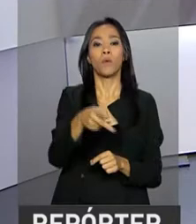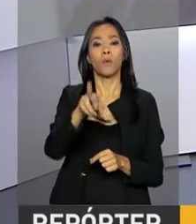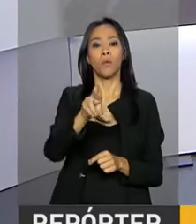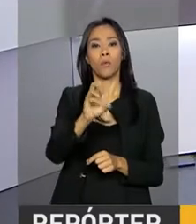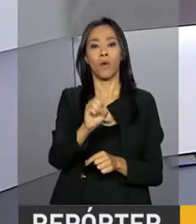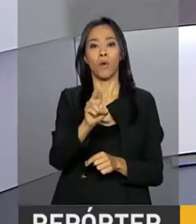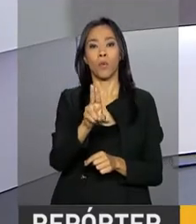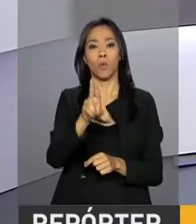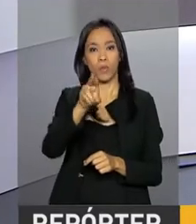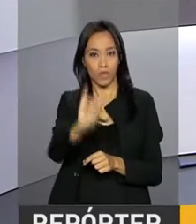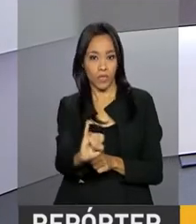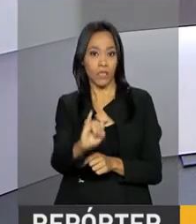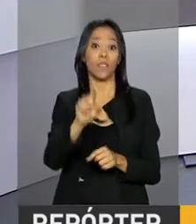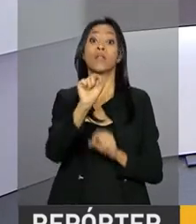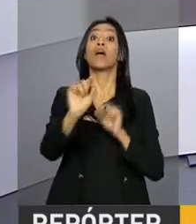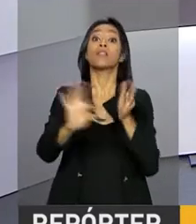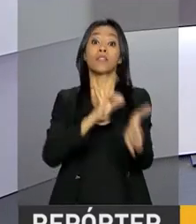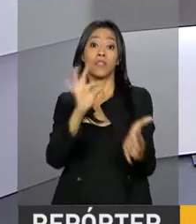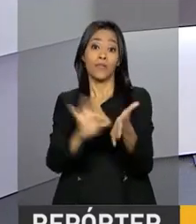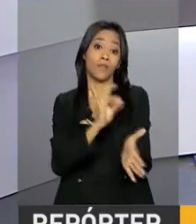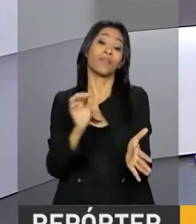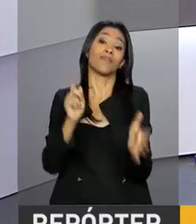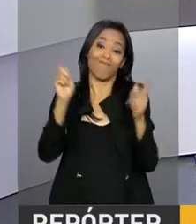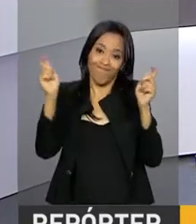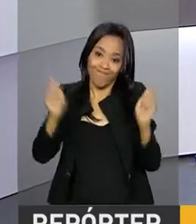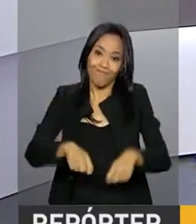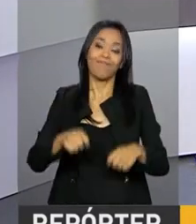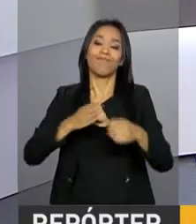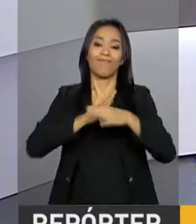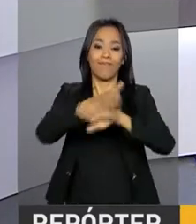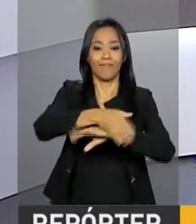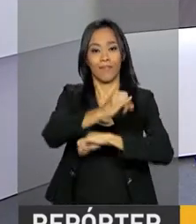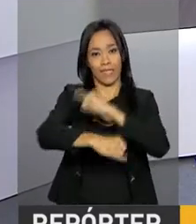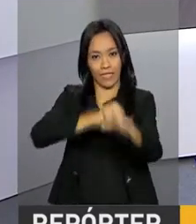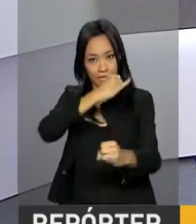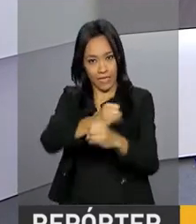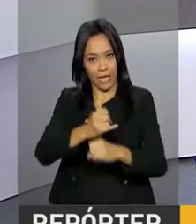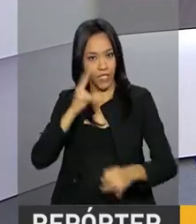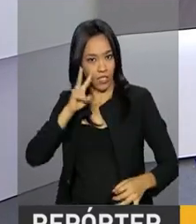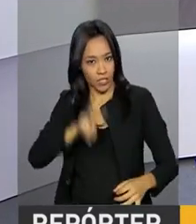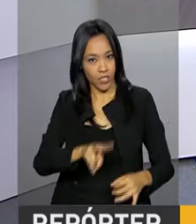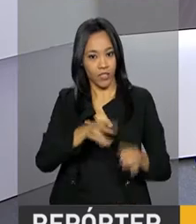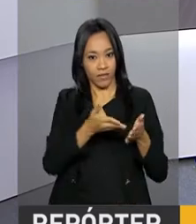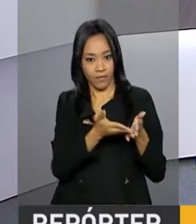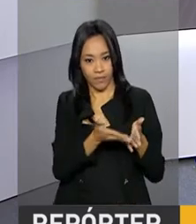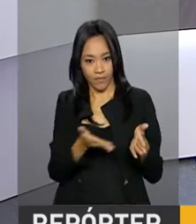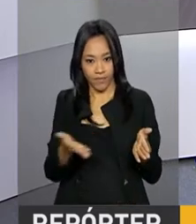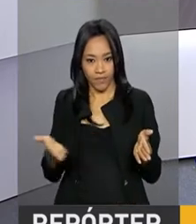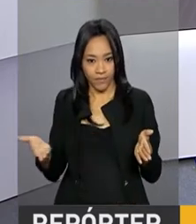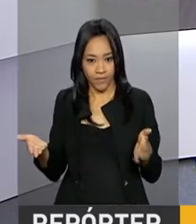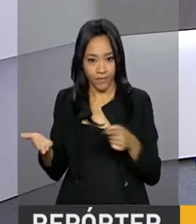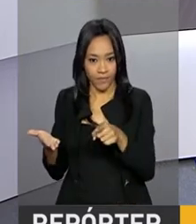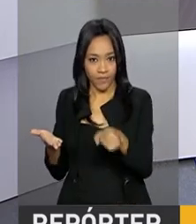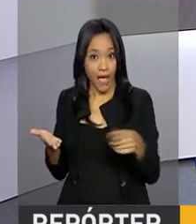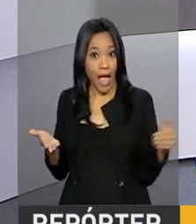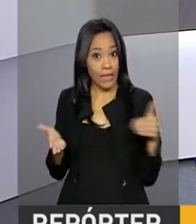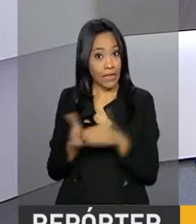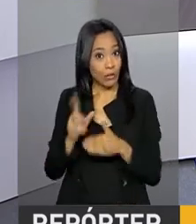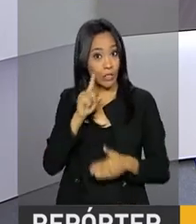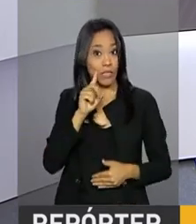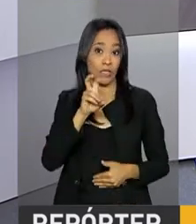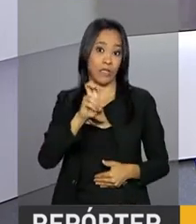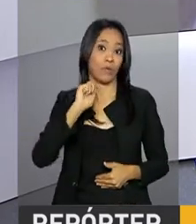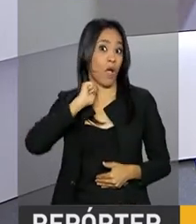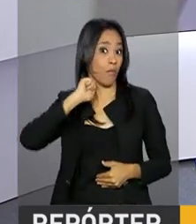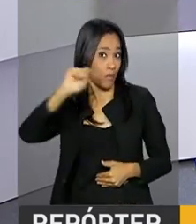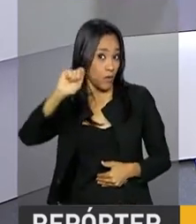inscrições devem ser feitas exclusivamente pela internet no site do prouni o prazo vai até 5 de abril para